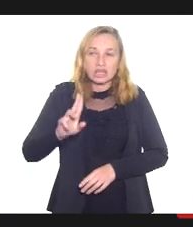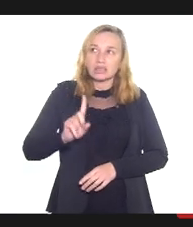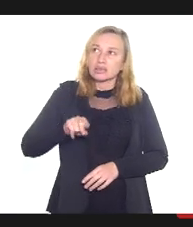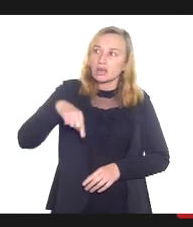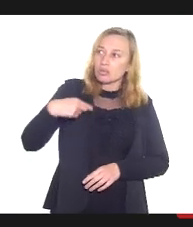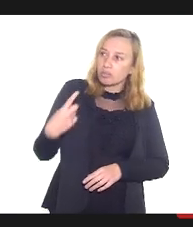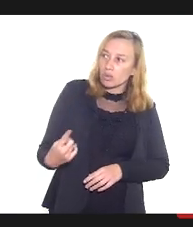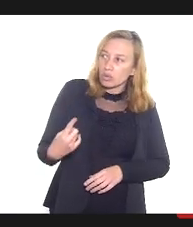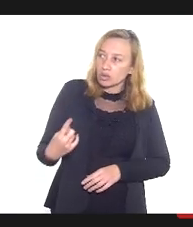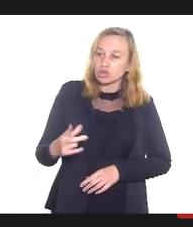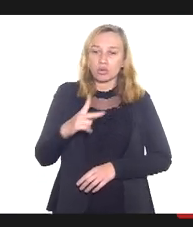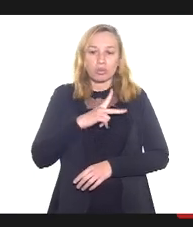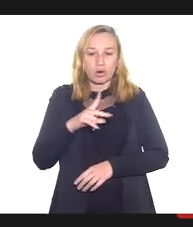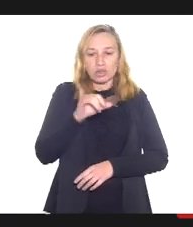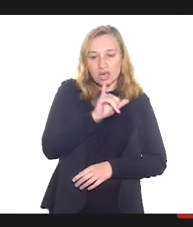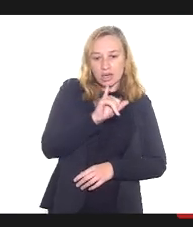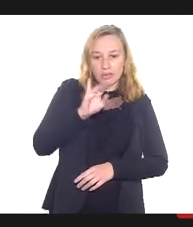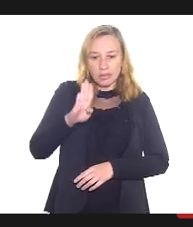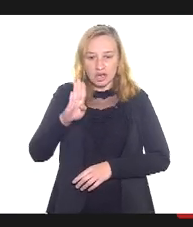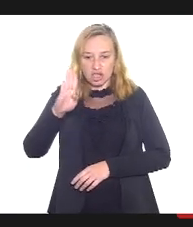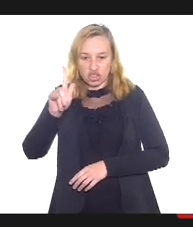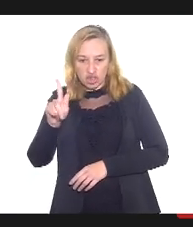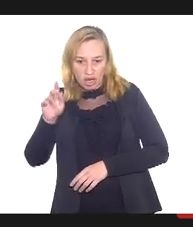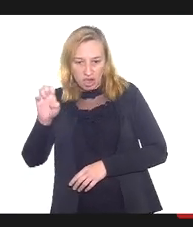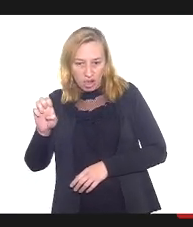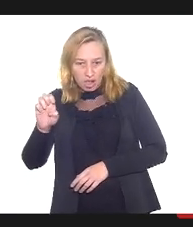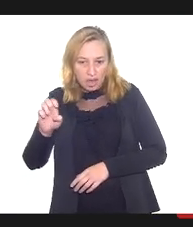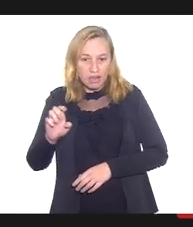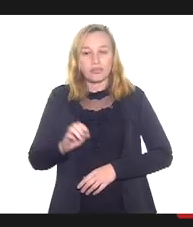o próprio IBGE, né,